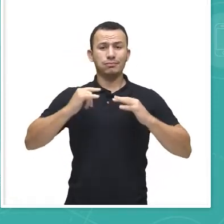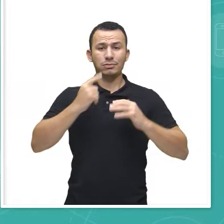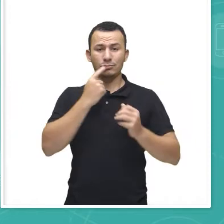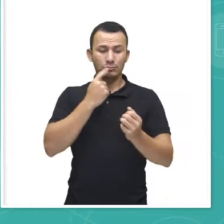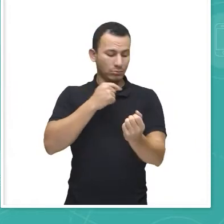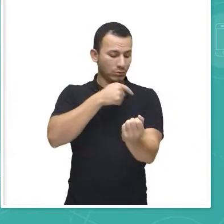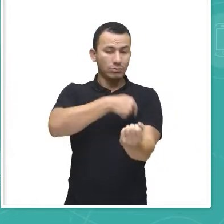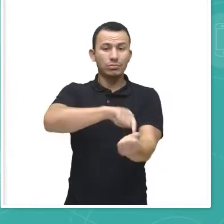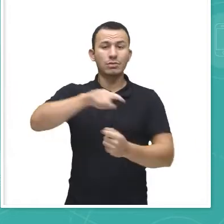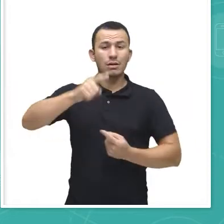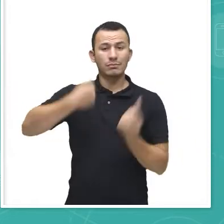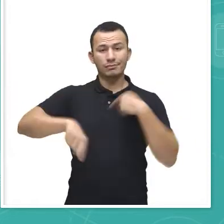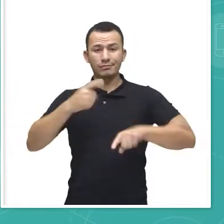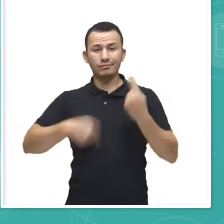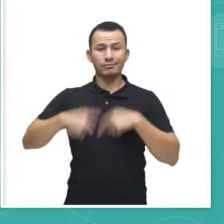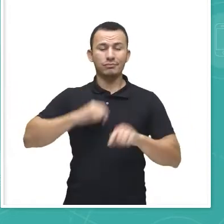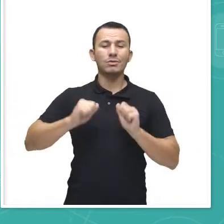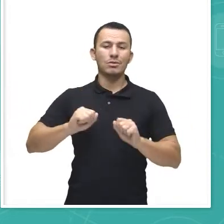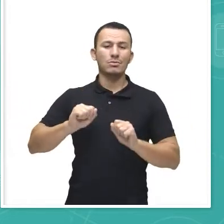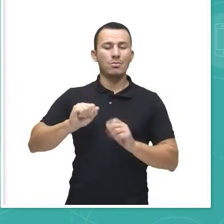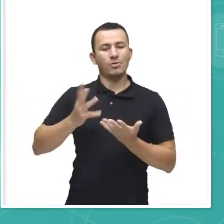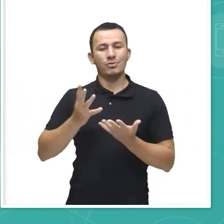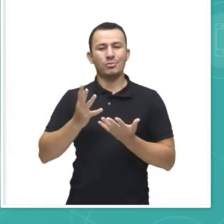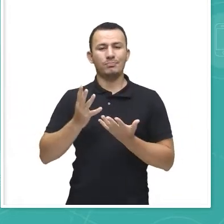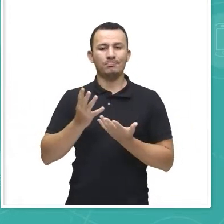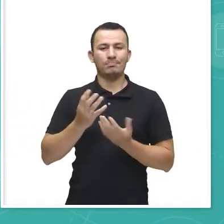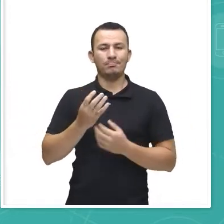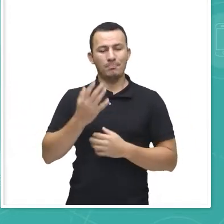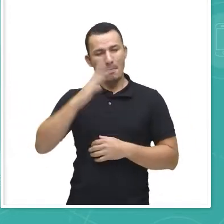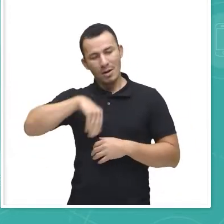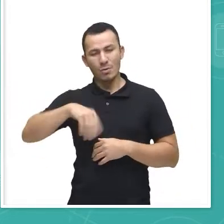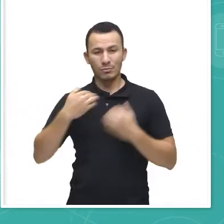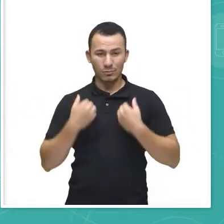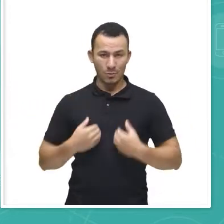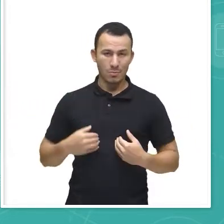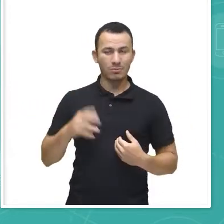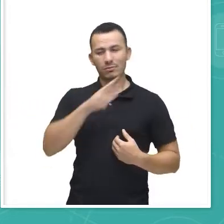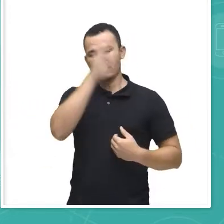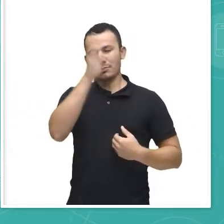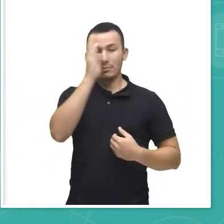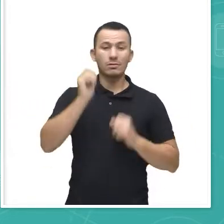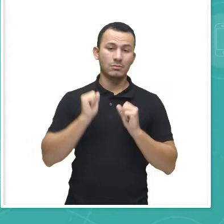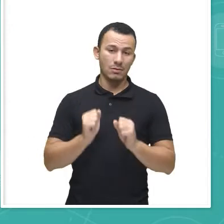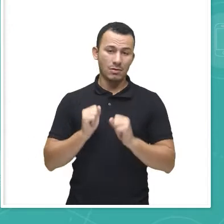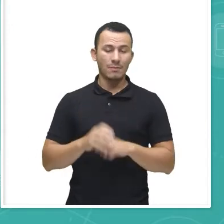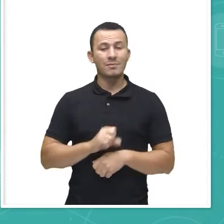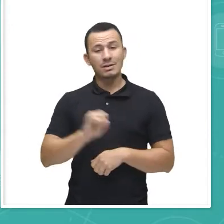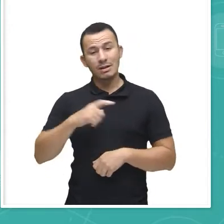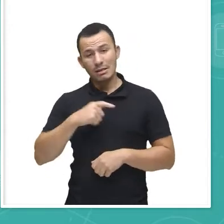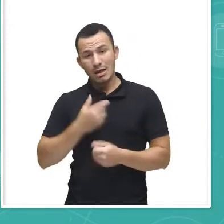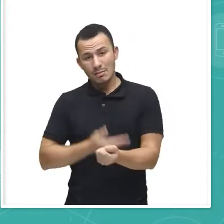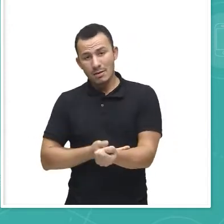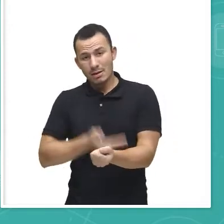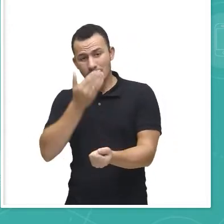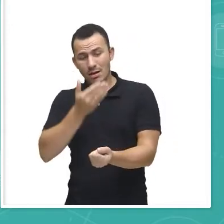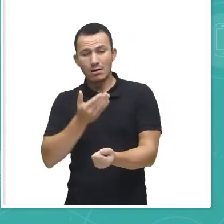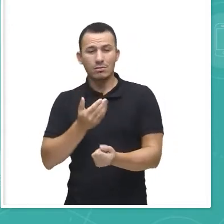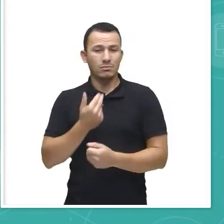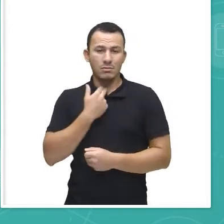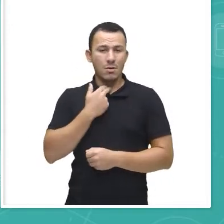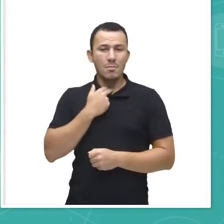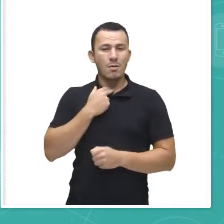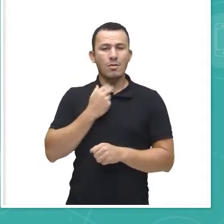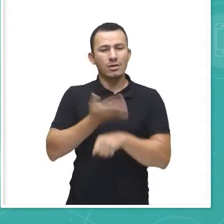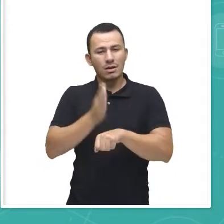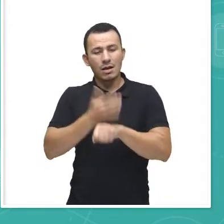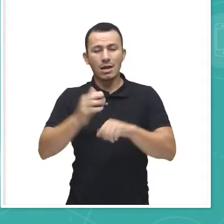sanguínea da pessoa e ela pode passar mal. Então, quem tem hipertensão, pressão alta, não pode fazer